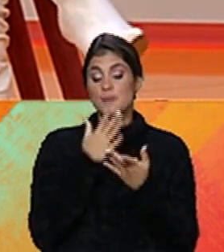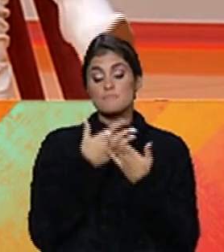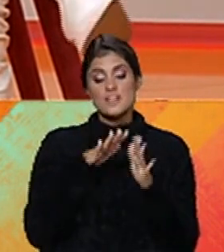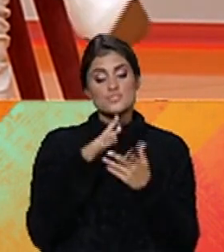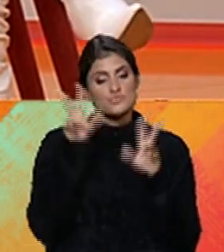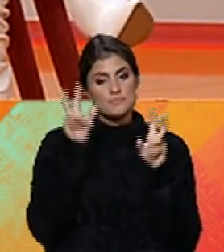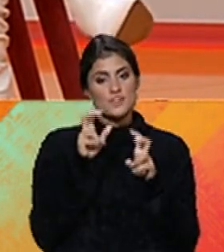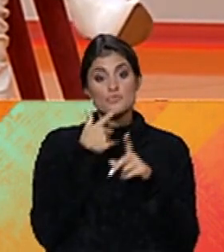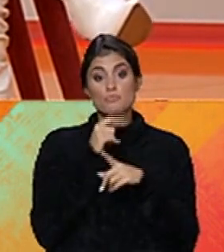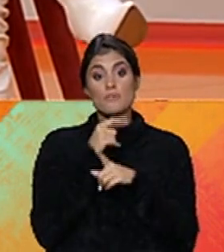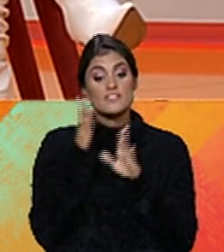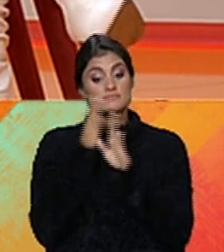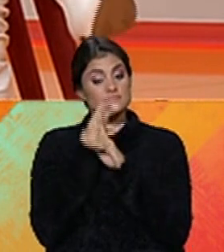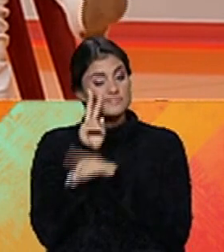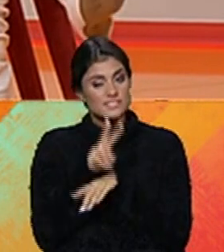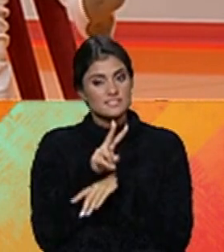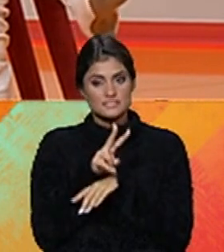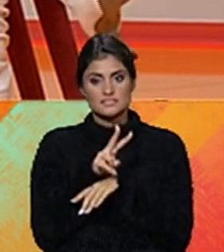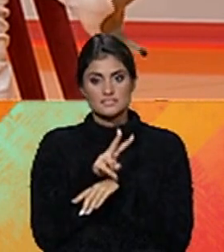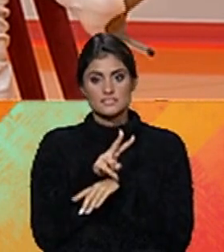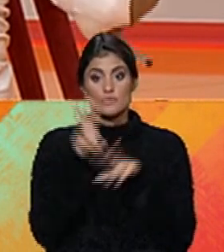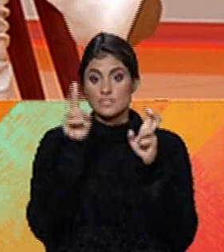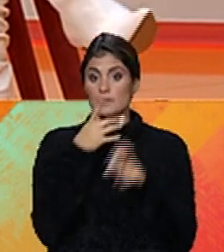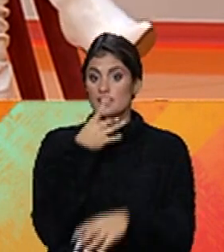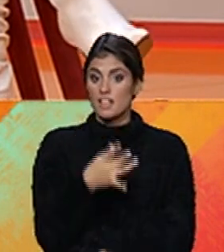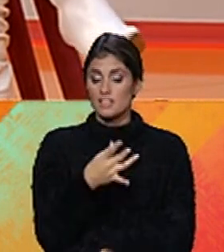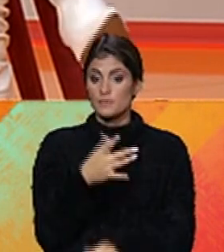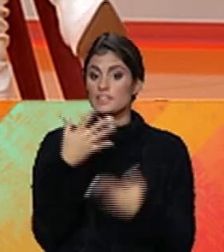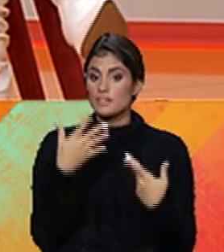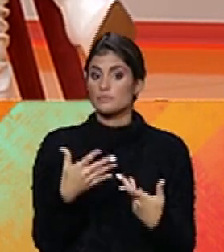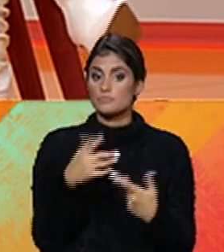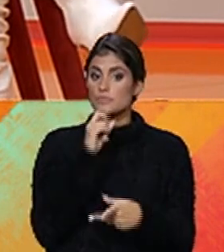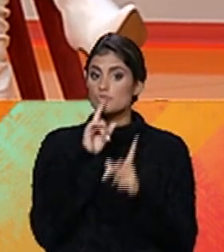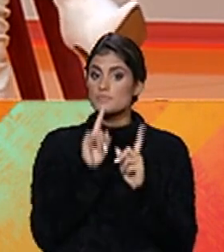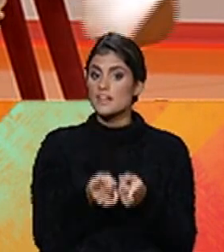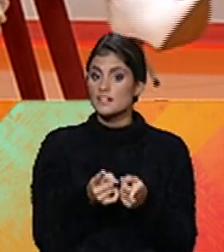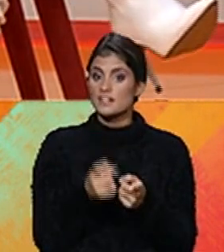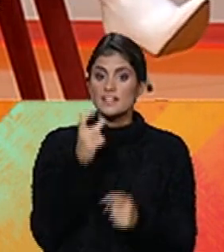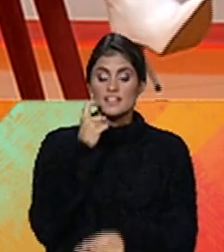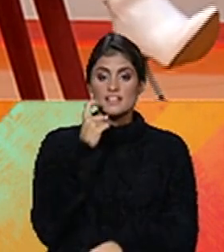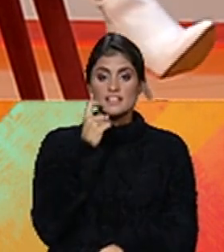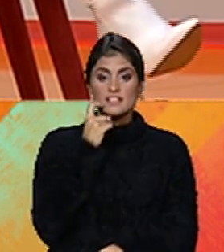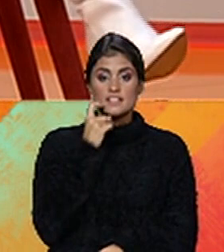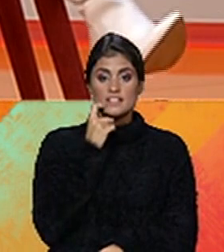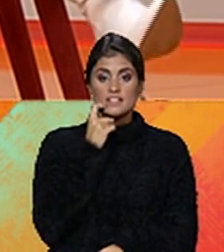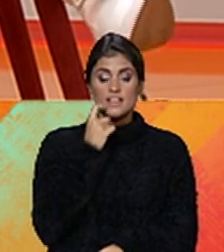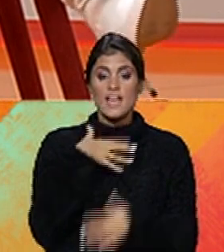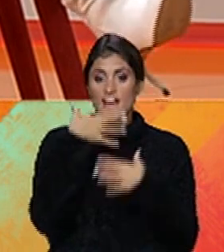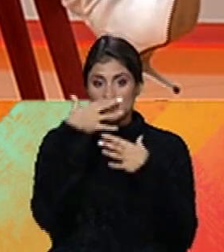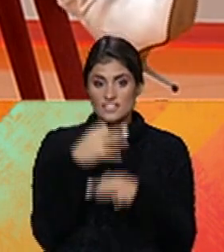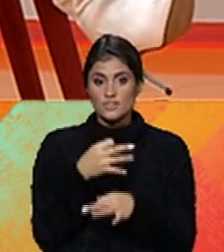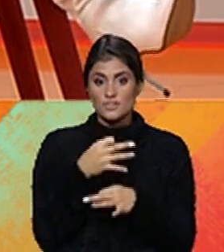vou espreitar, só perde a graça, não é? O tema é natalício. Então. Podemos começar por. Quem é que